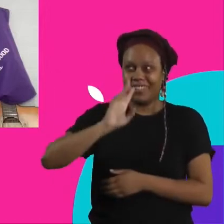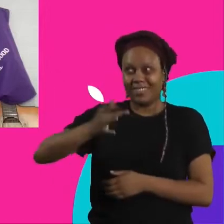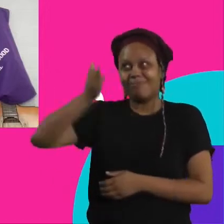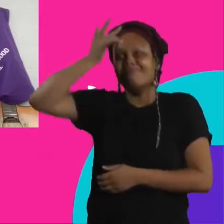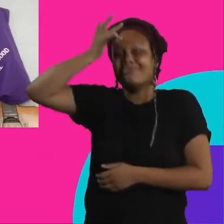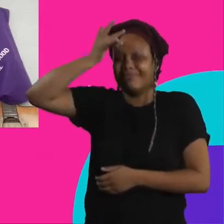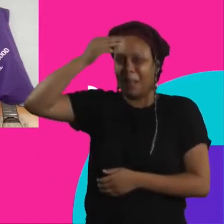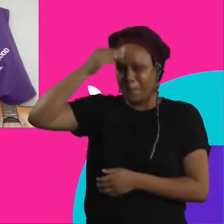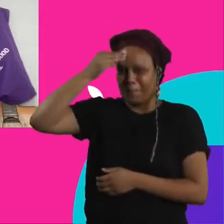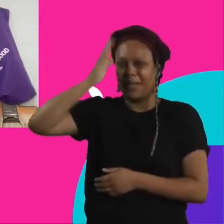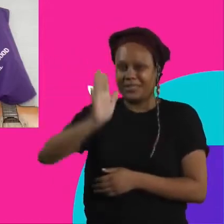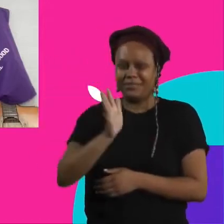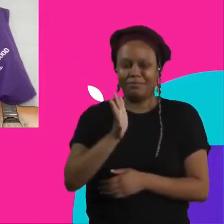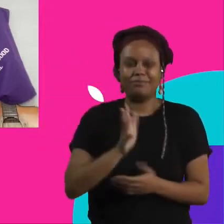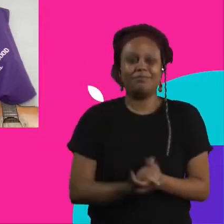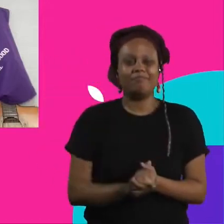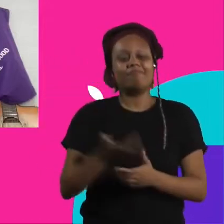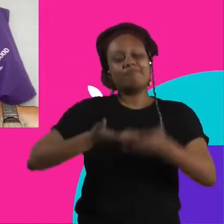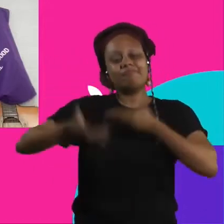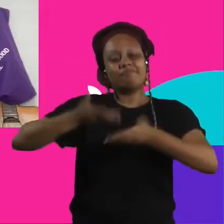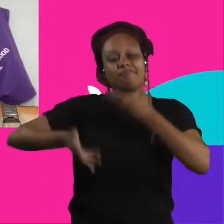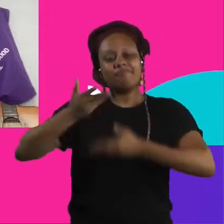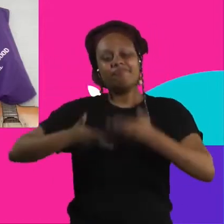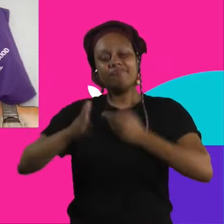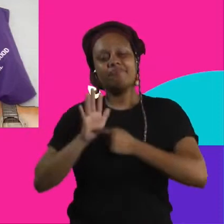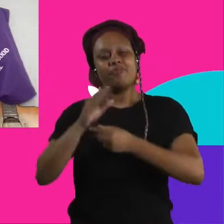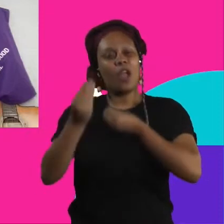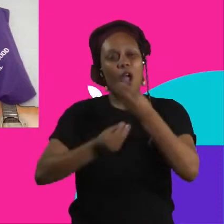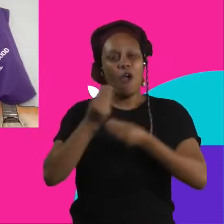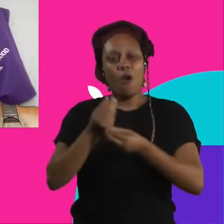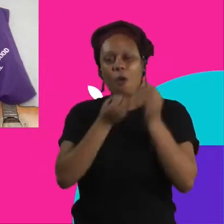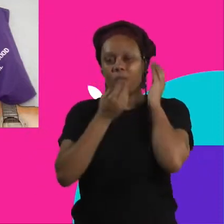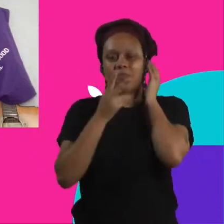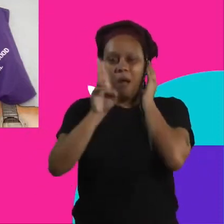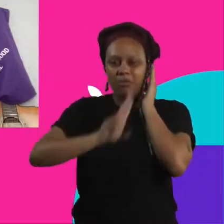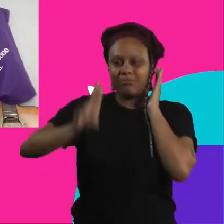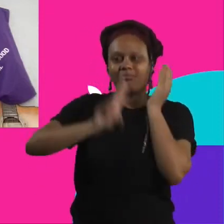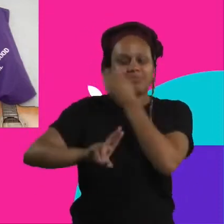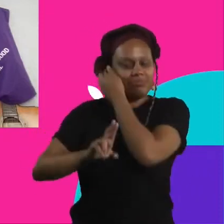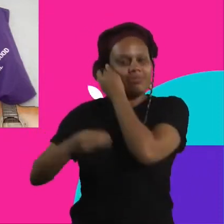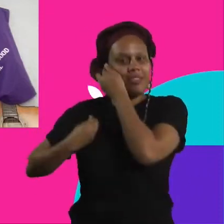memória, e trocar como isso tudo pode ser útil aí na vida de cada um e pode